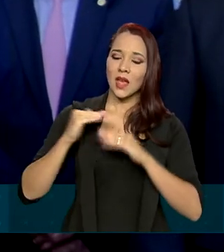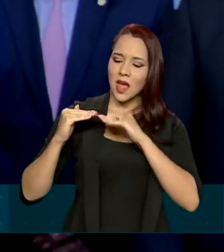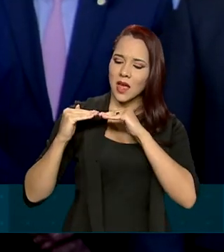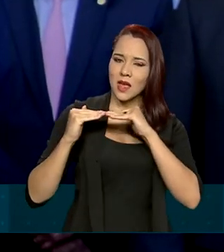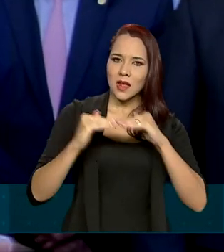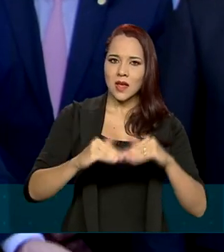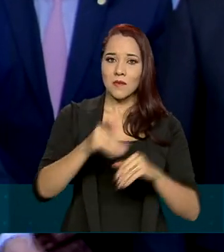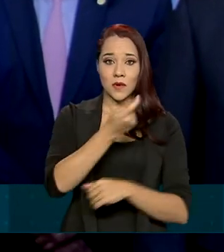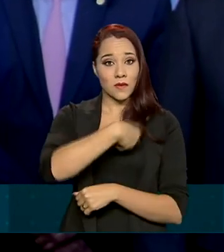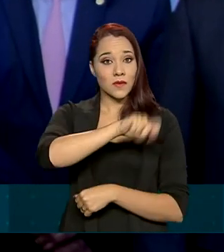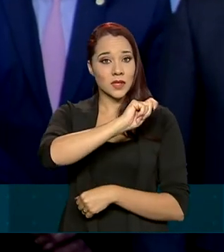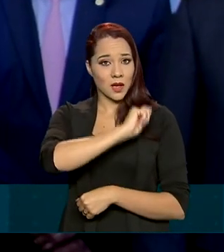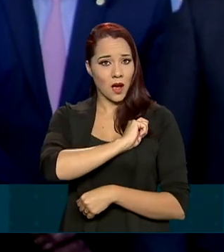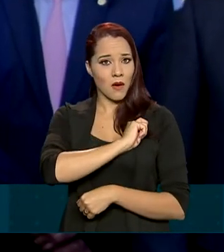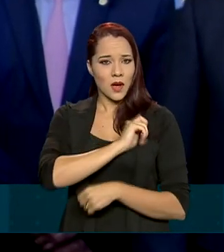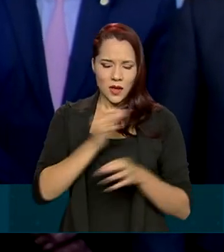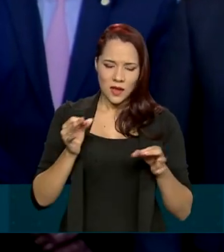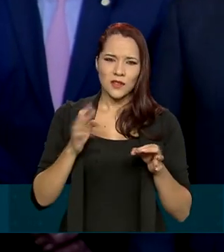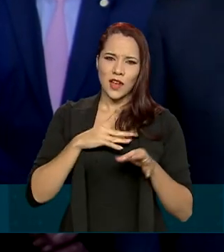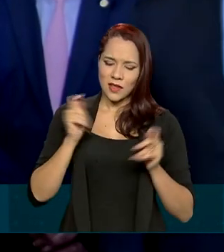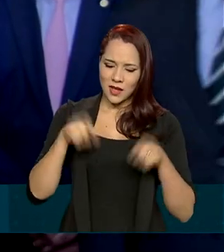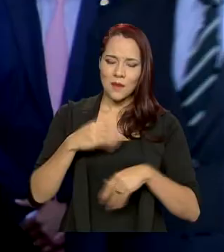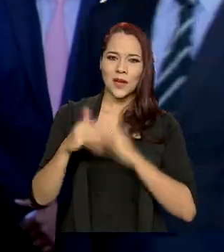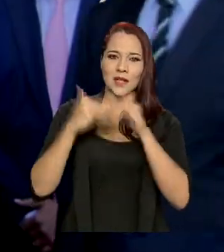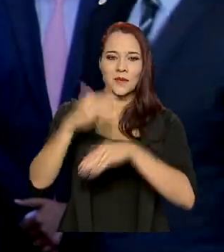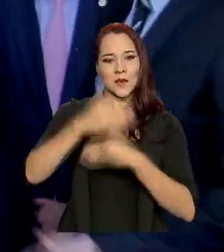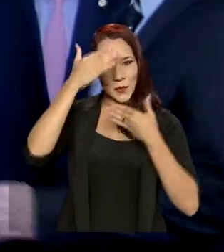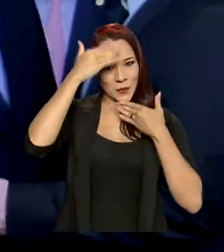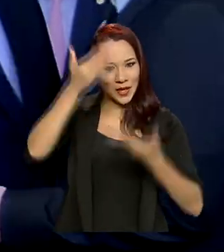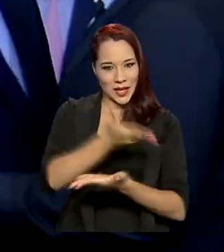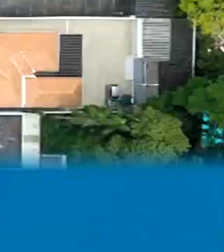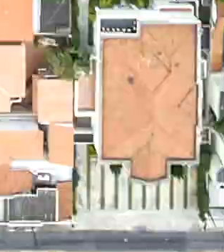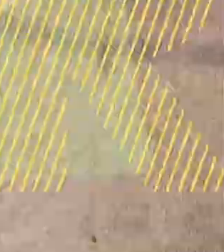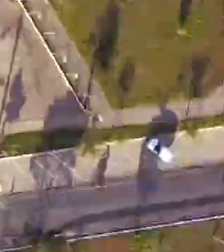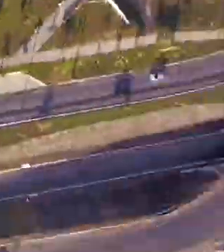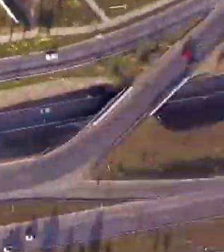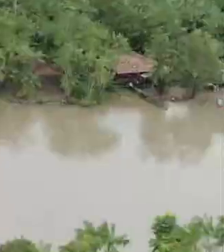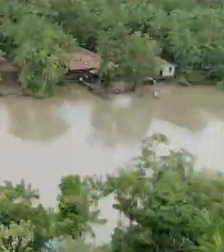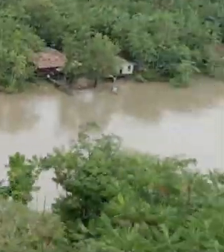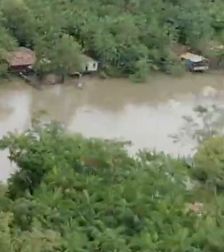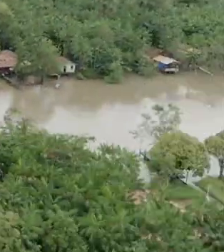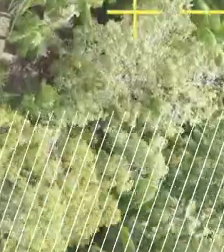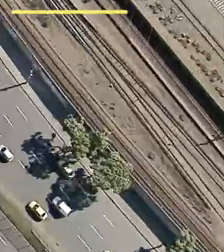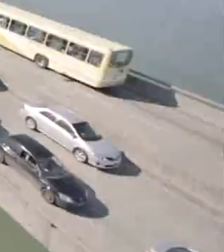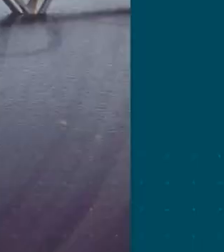fiscal e pronto para o crescimento. Muito obrigado a todos. Muito obrigado.